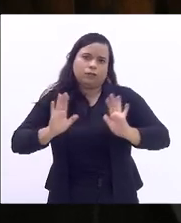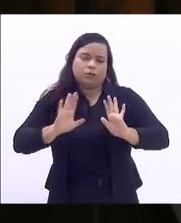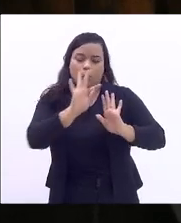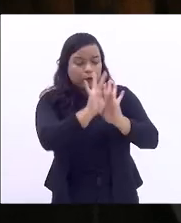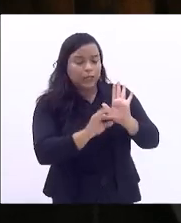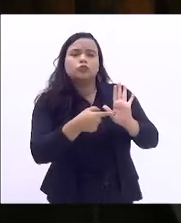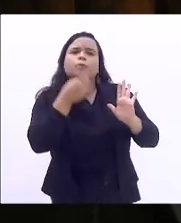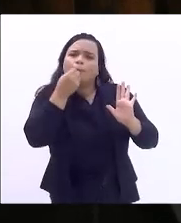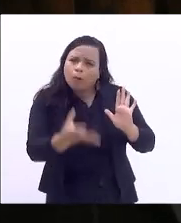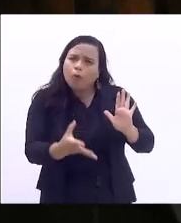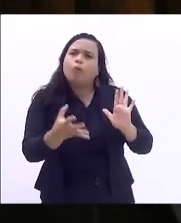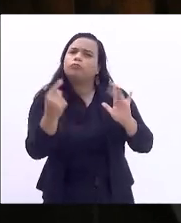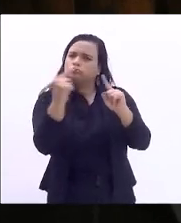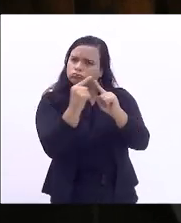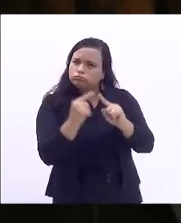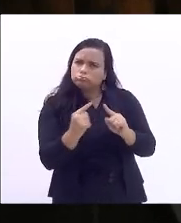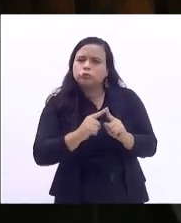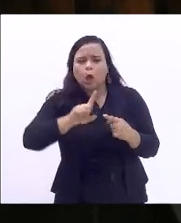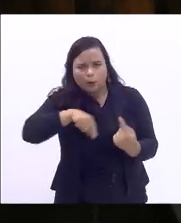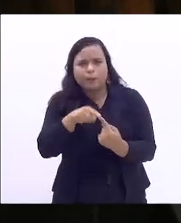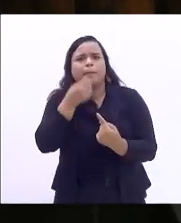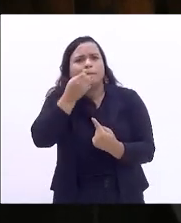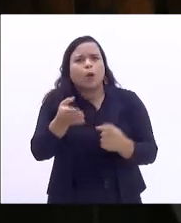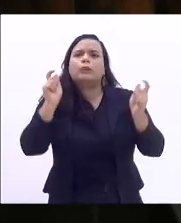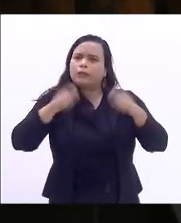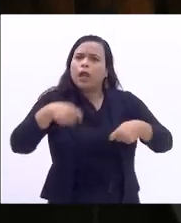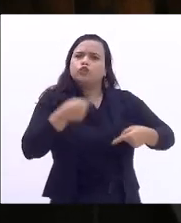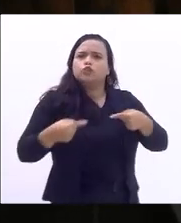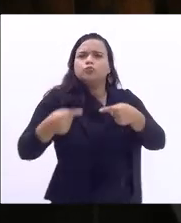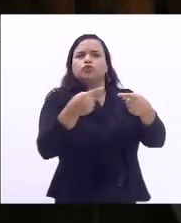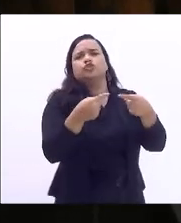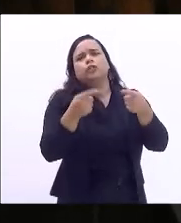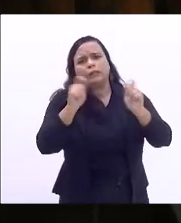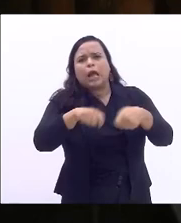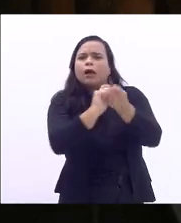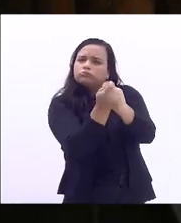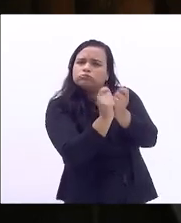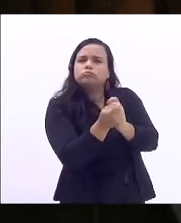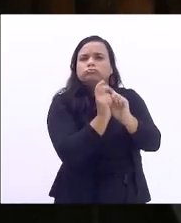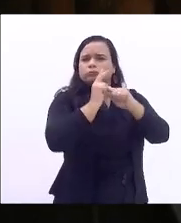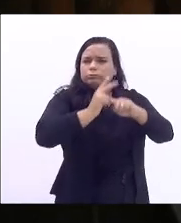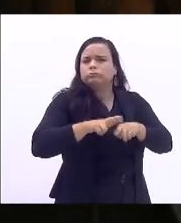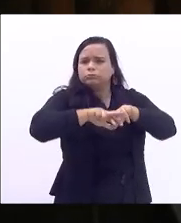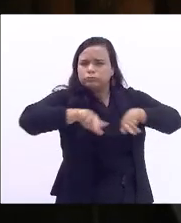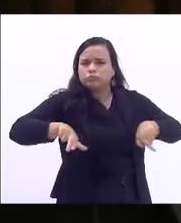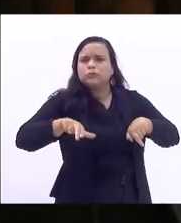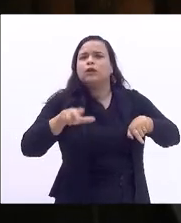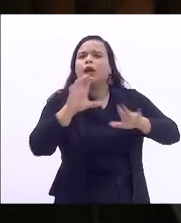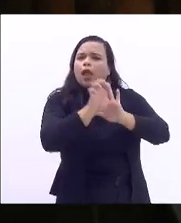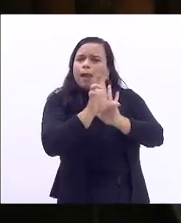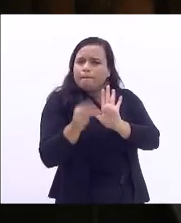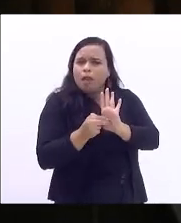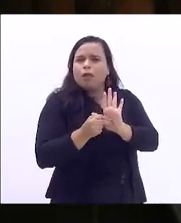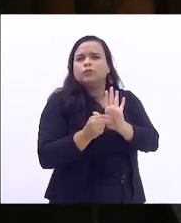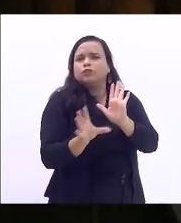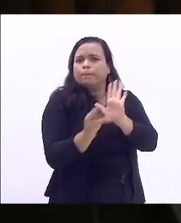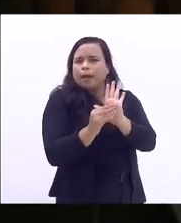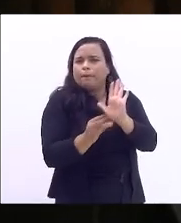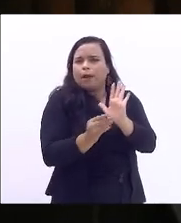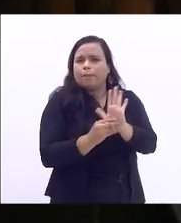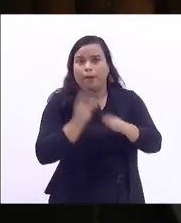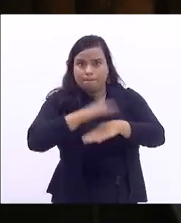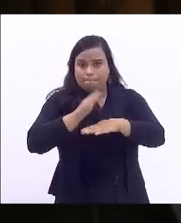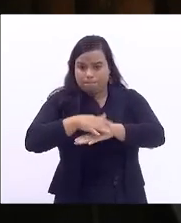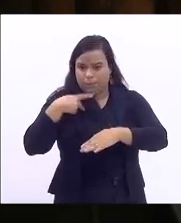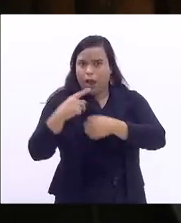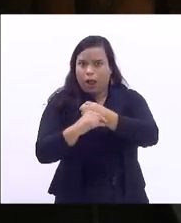bom propósito e ele pode obviamente ser discutido ser aprimorado e será recebeu algumas emendas dentre elas